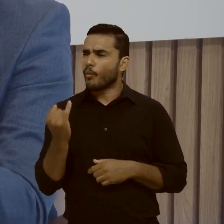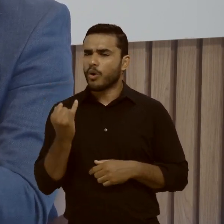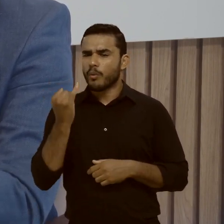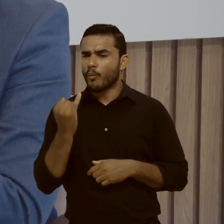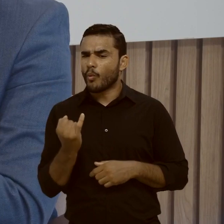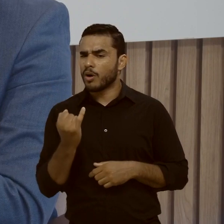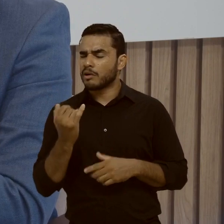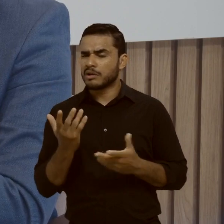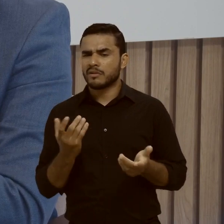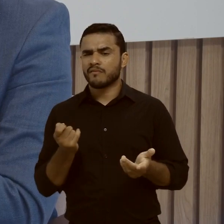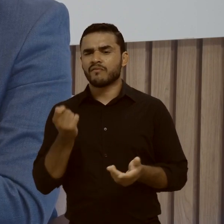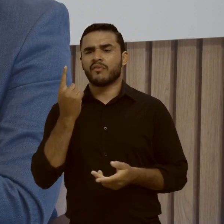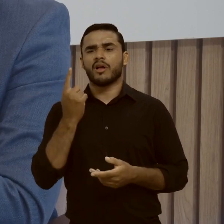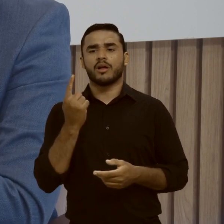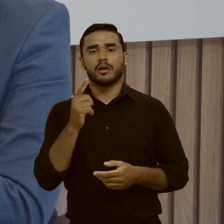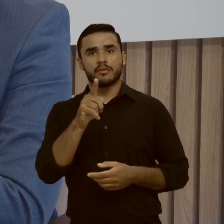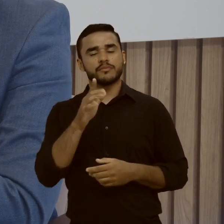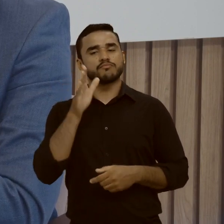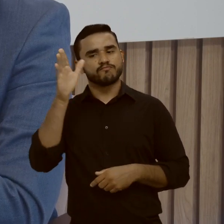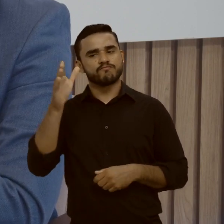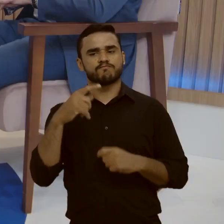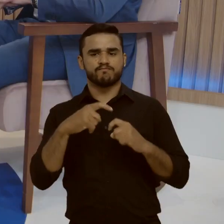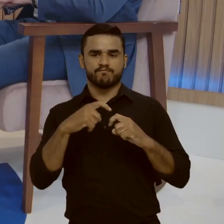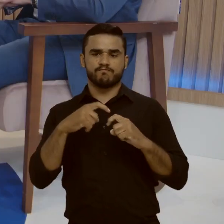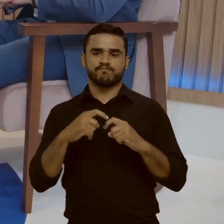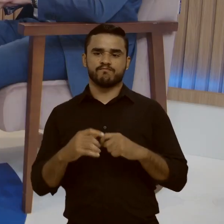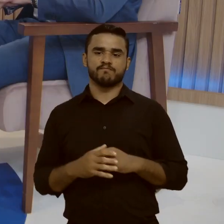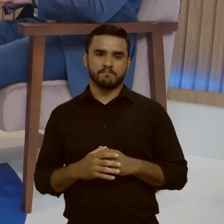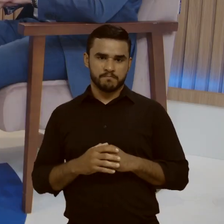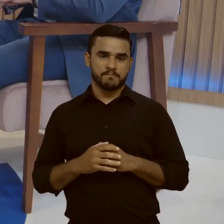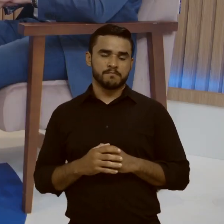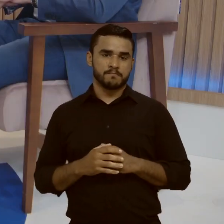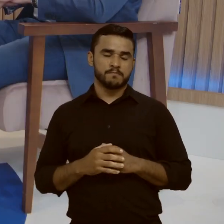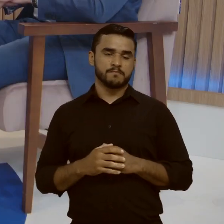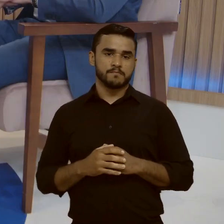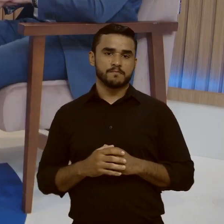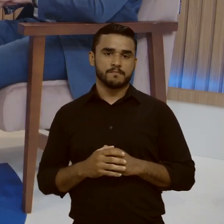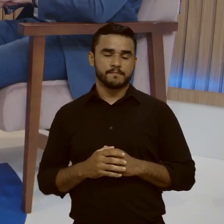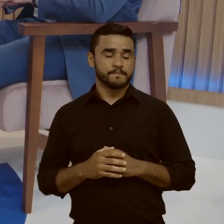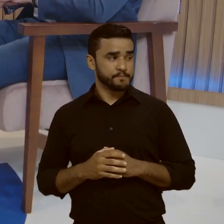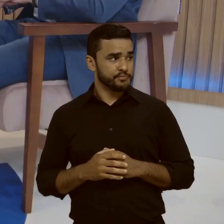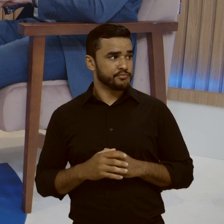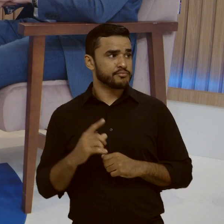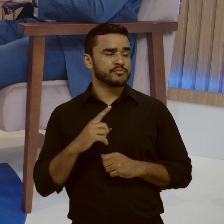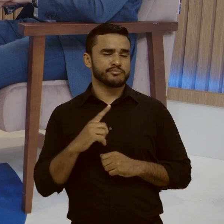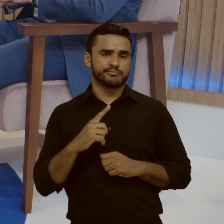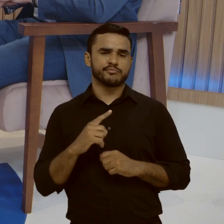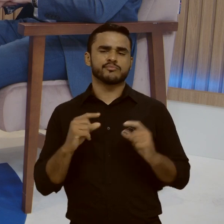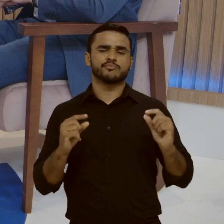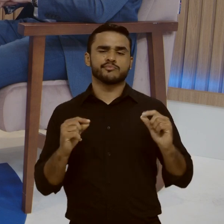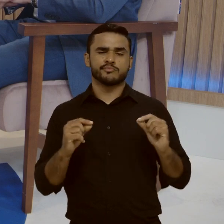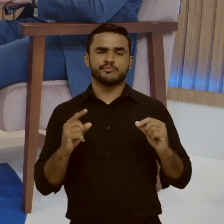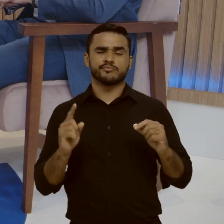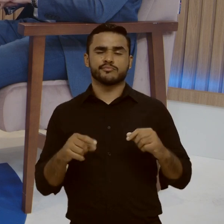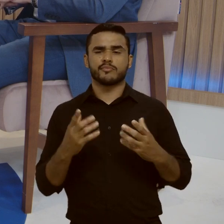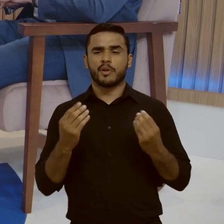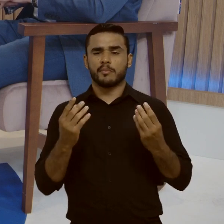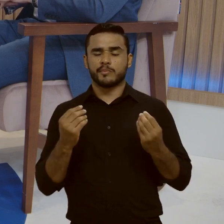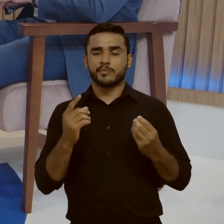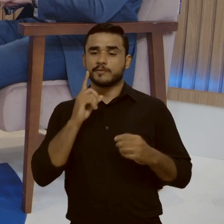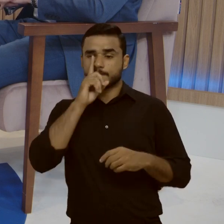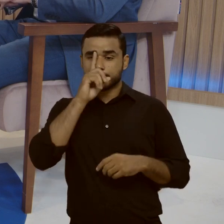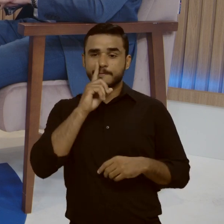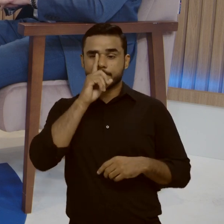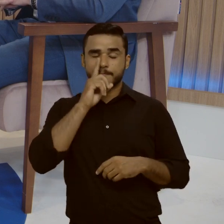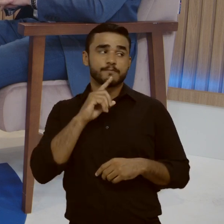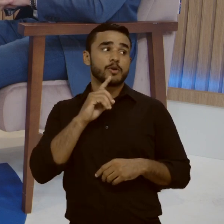é importante você procurar atendimento. E aí, no caso, você falou do alto índice de mortalidade, né? E